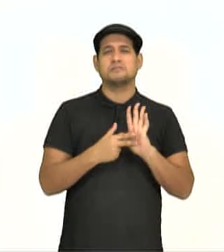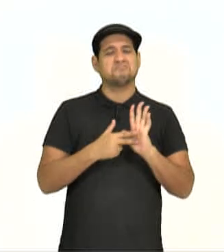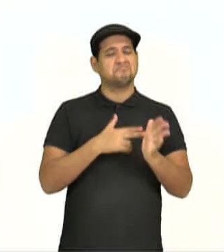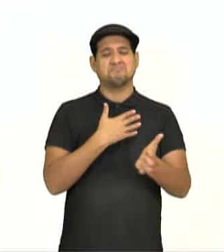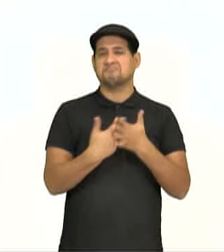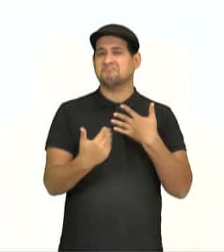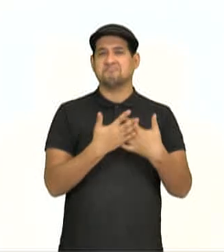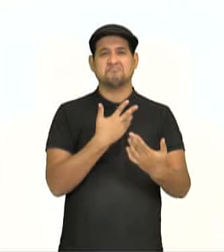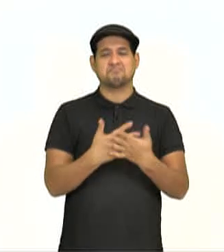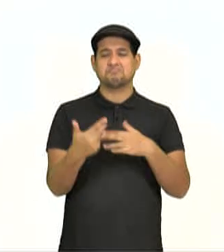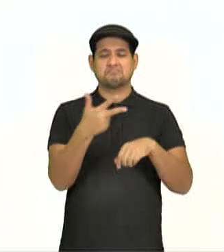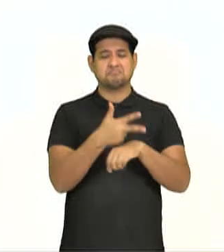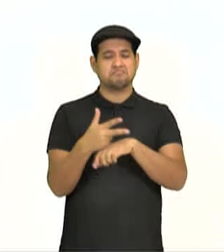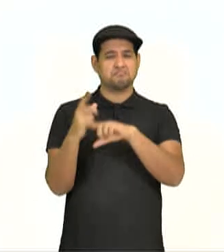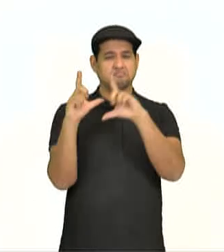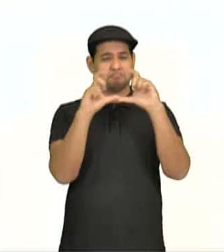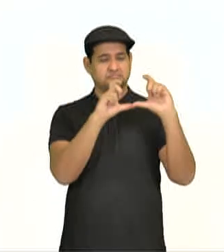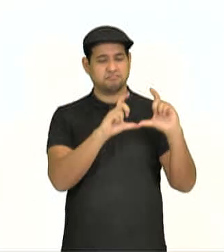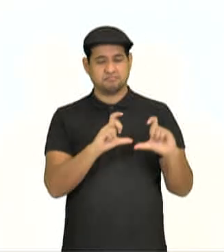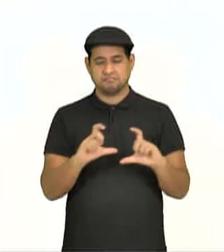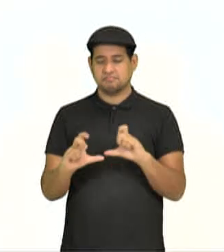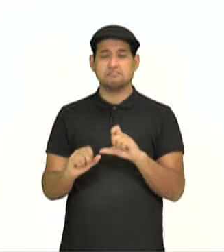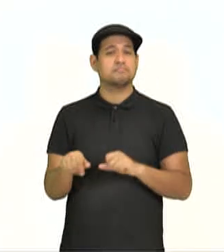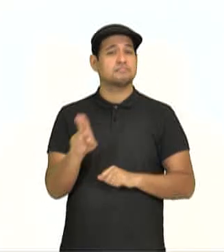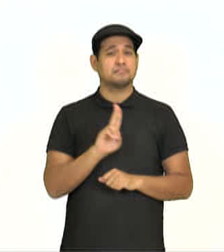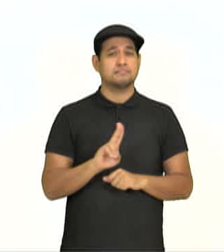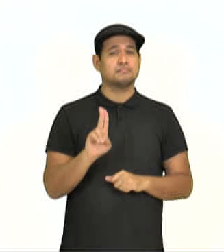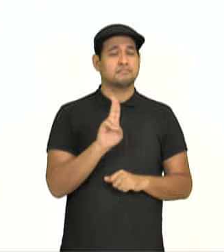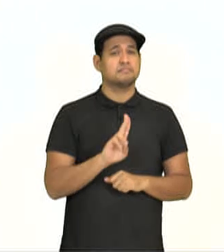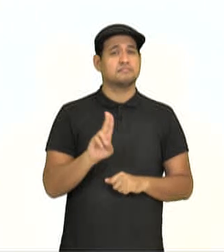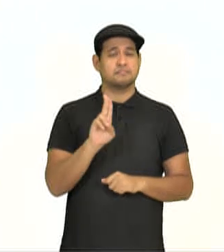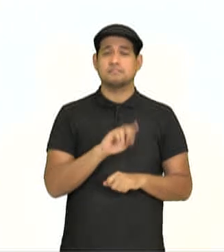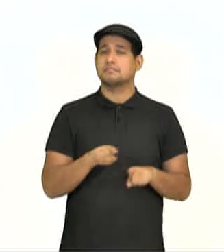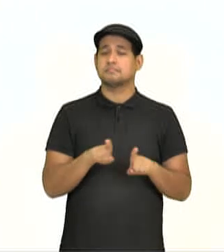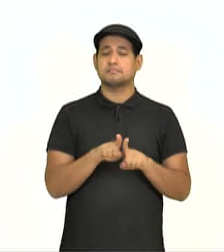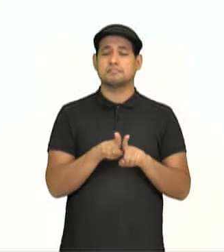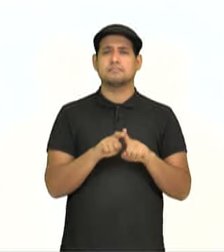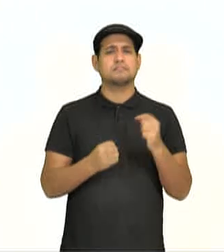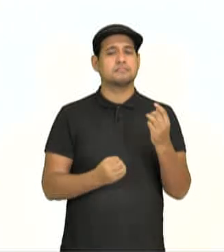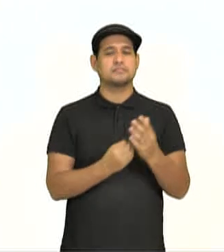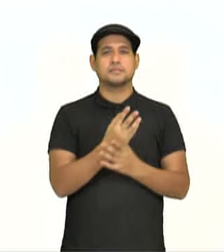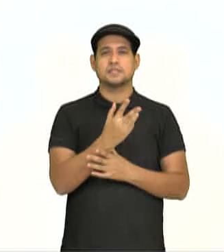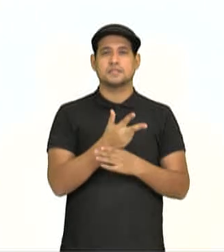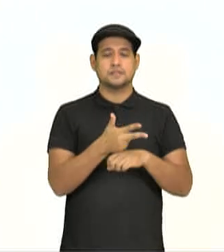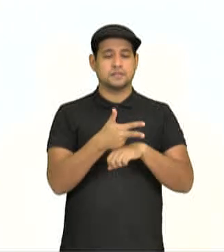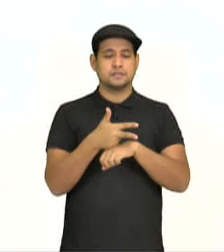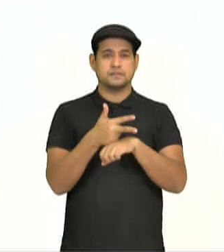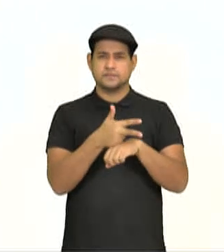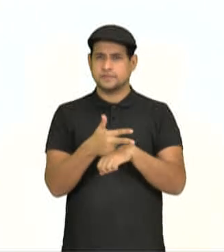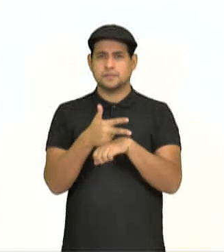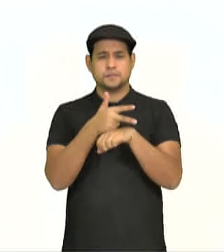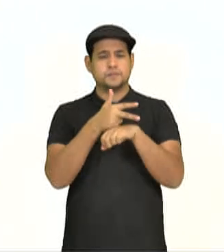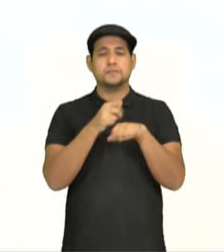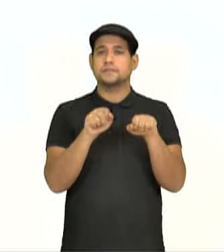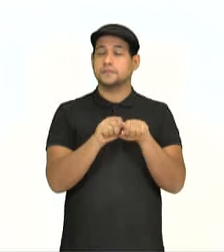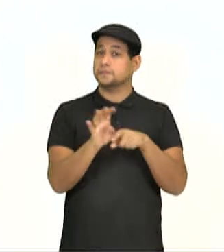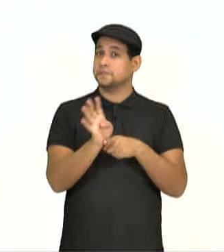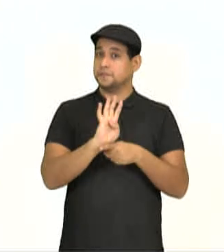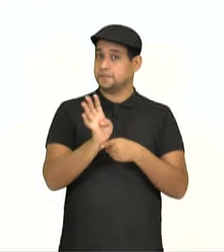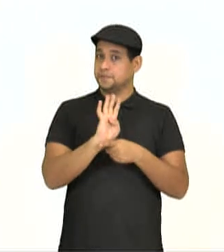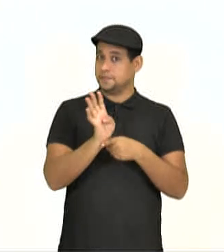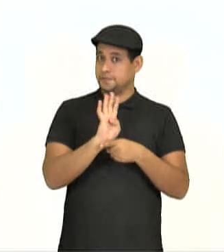filme fotográfico que é utilizado para a realização de filmes para